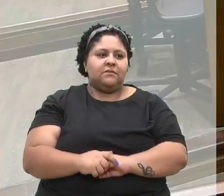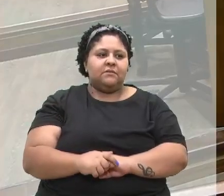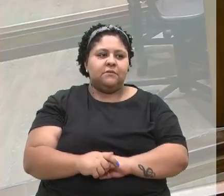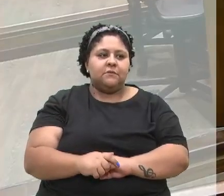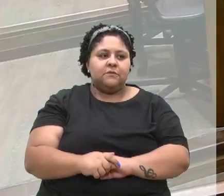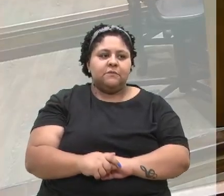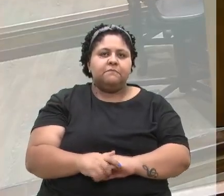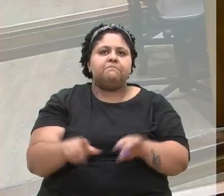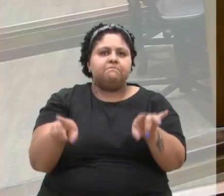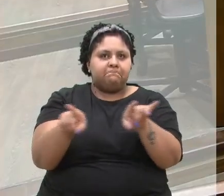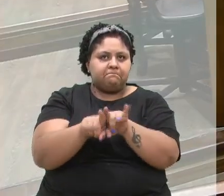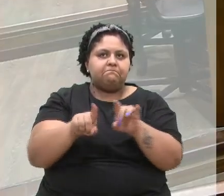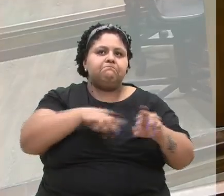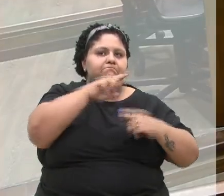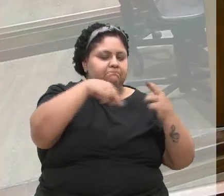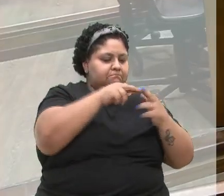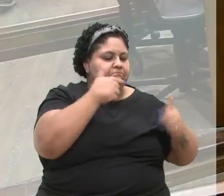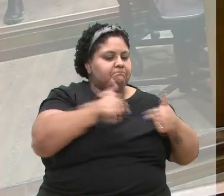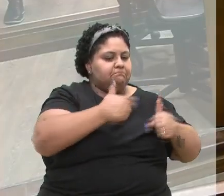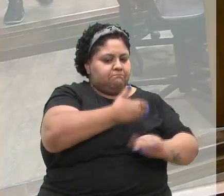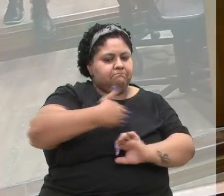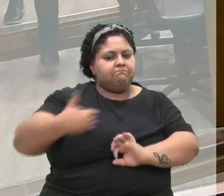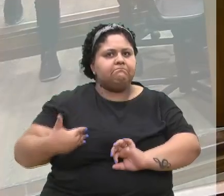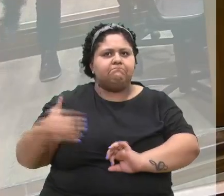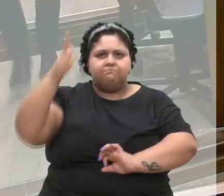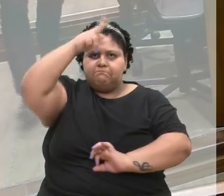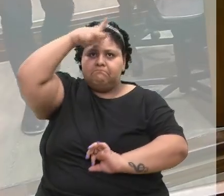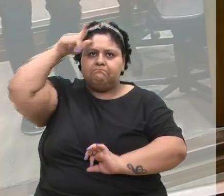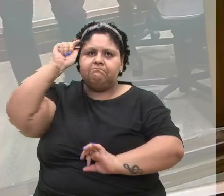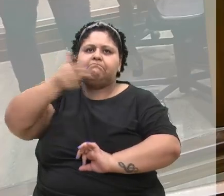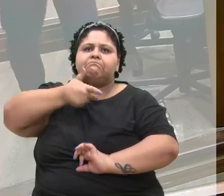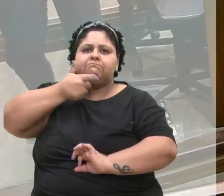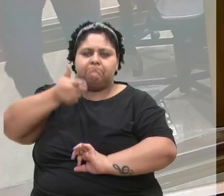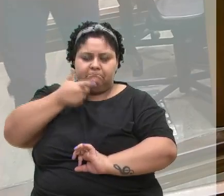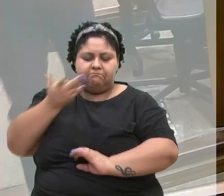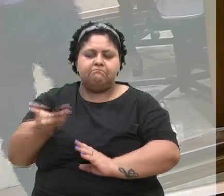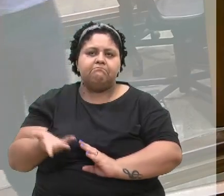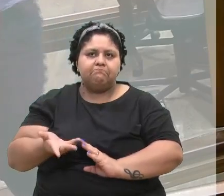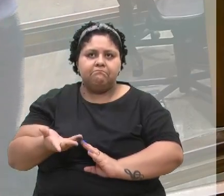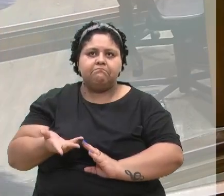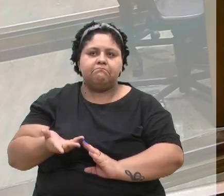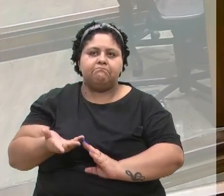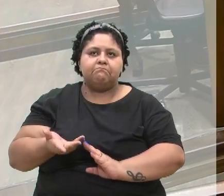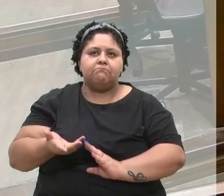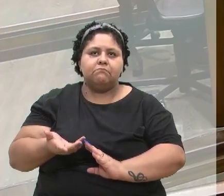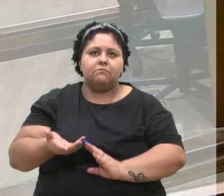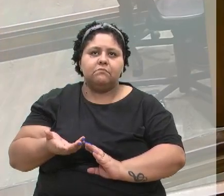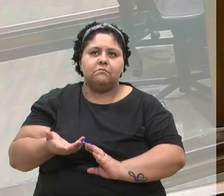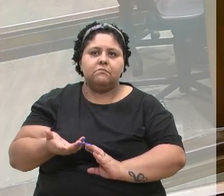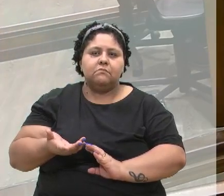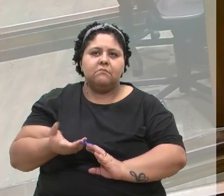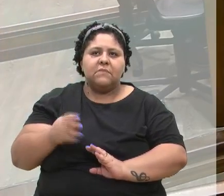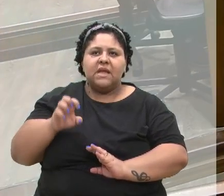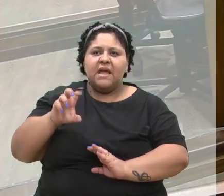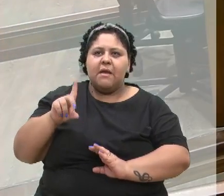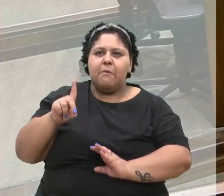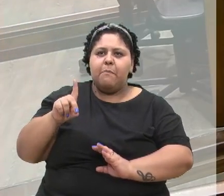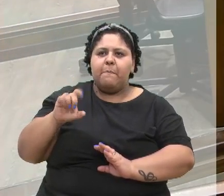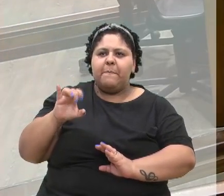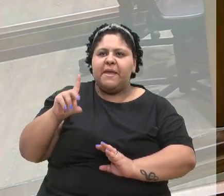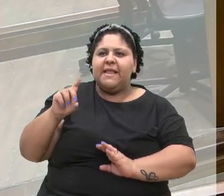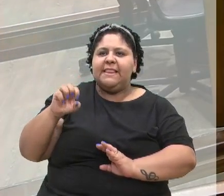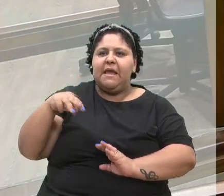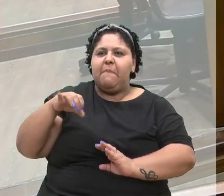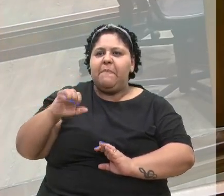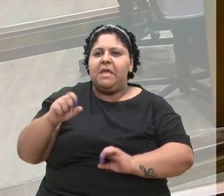ainda relacionada ao serviço público. O prefeito decretou a situação de epidemia, né, pela questão da